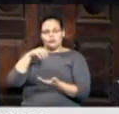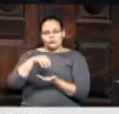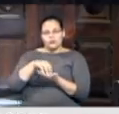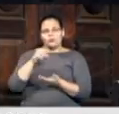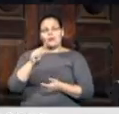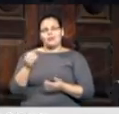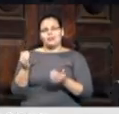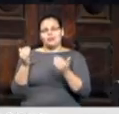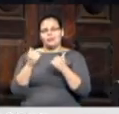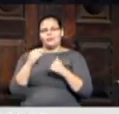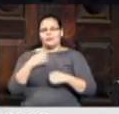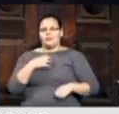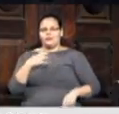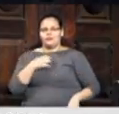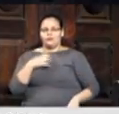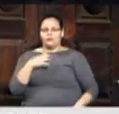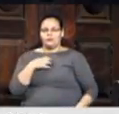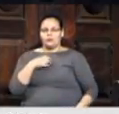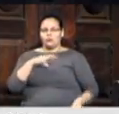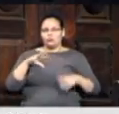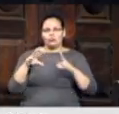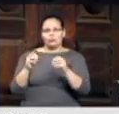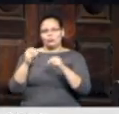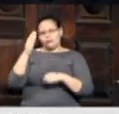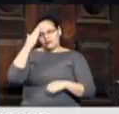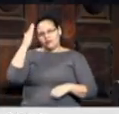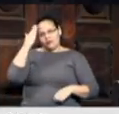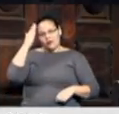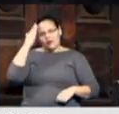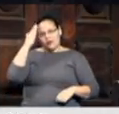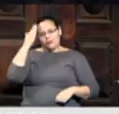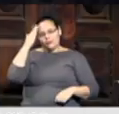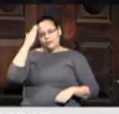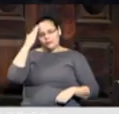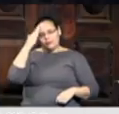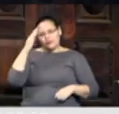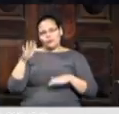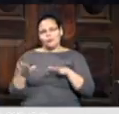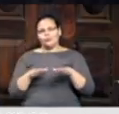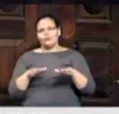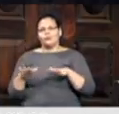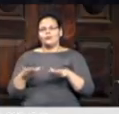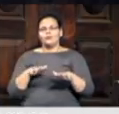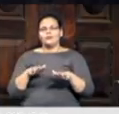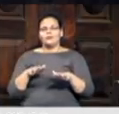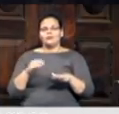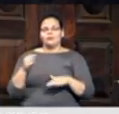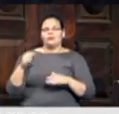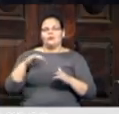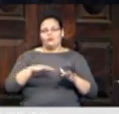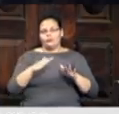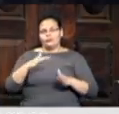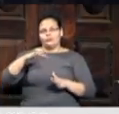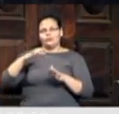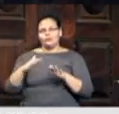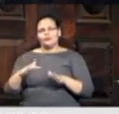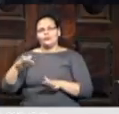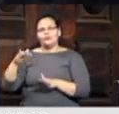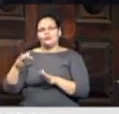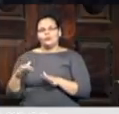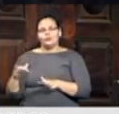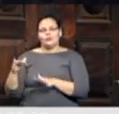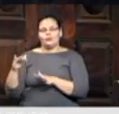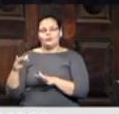sentimento. É tudo o que se sabe sobre aquele manso movimento que flutua no andar de